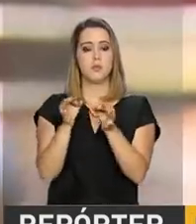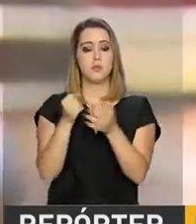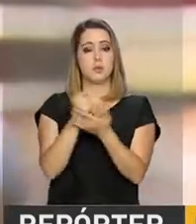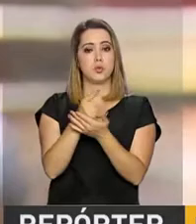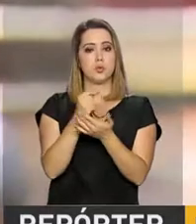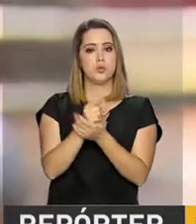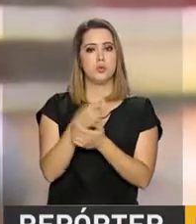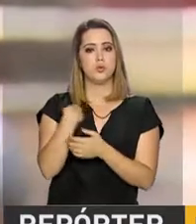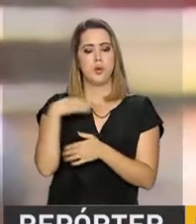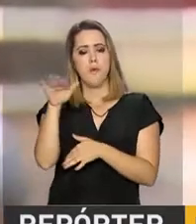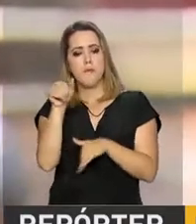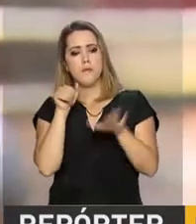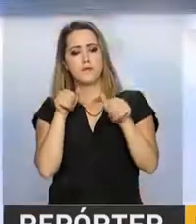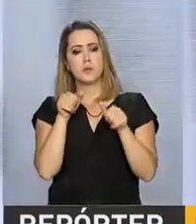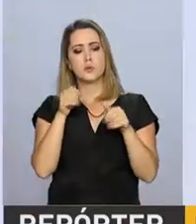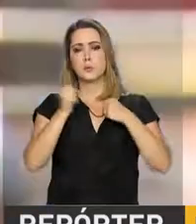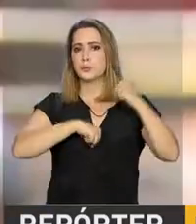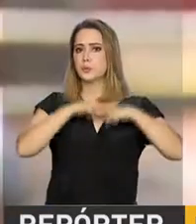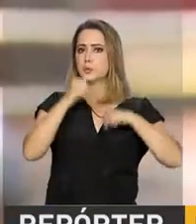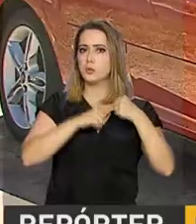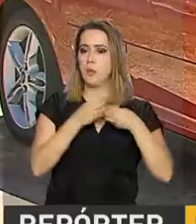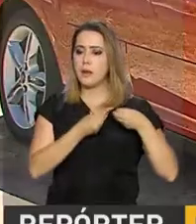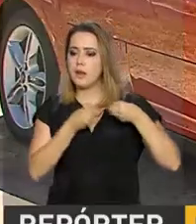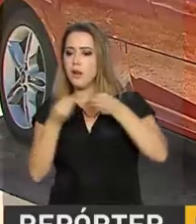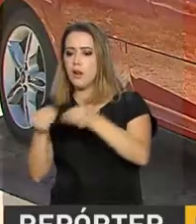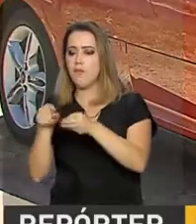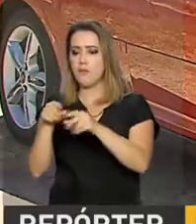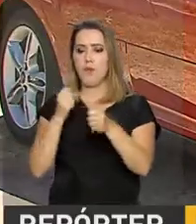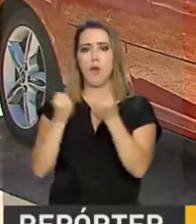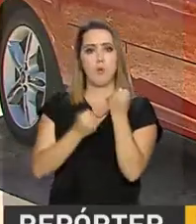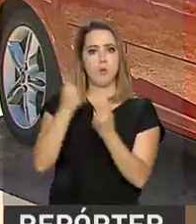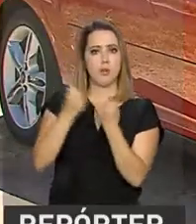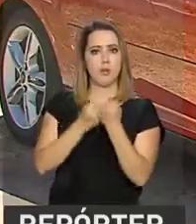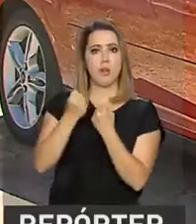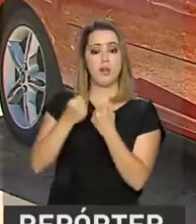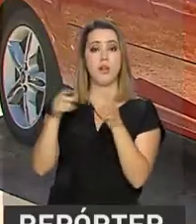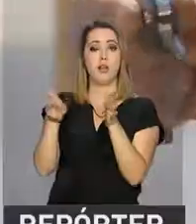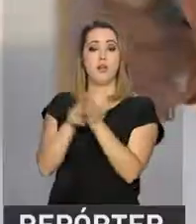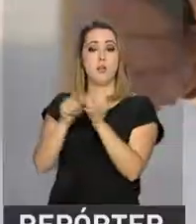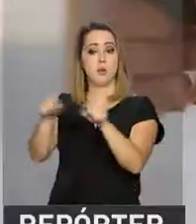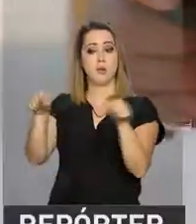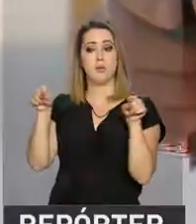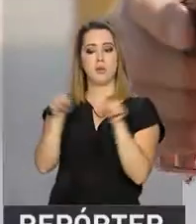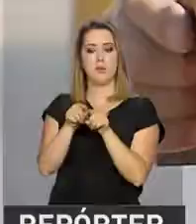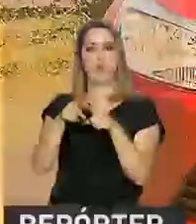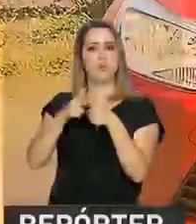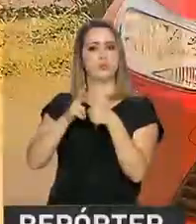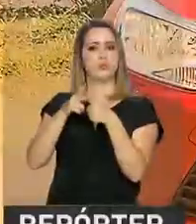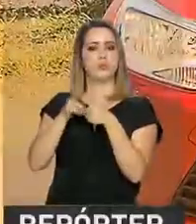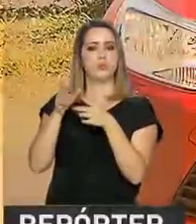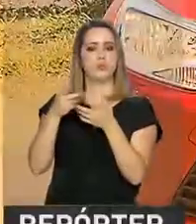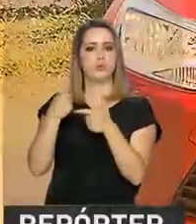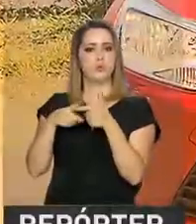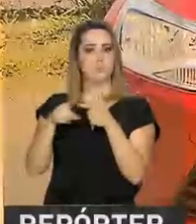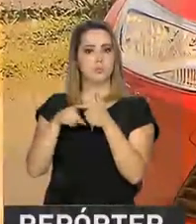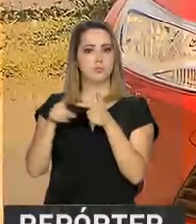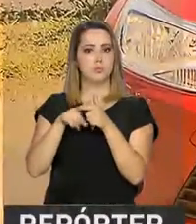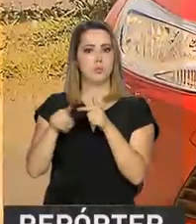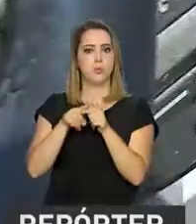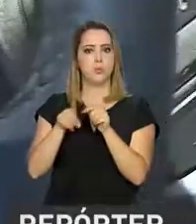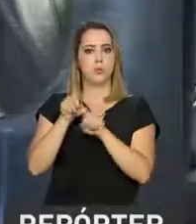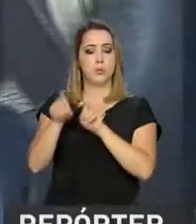carlos foi convocado pela montadora para levar o veículo até uma concessionária e corrigir um defeito no computador de